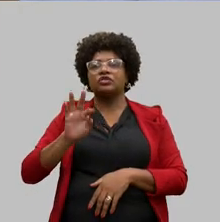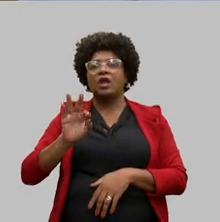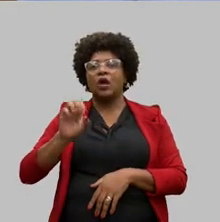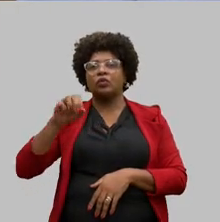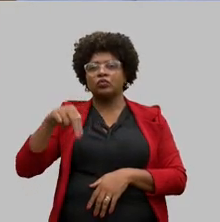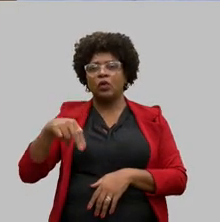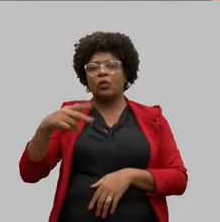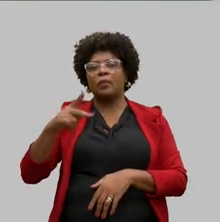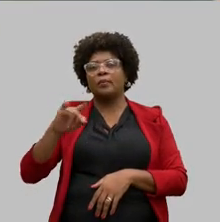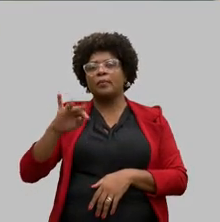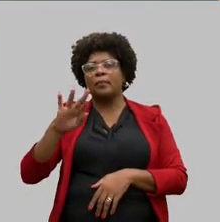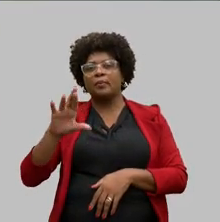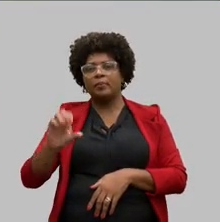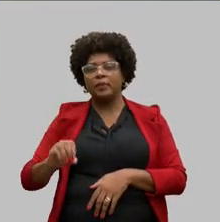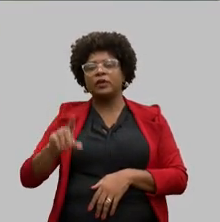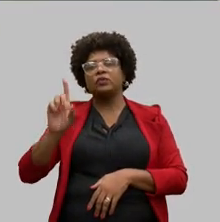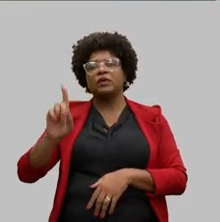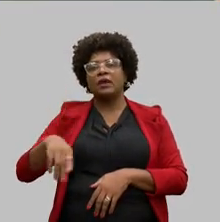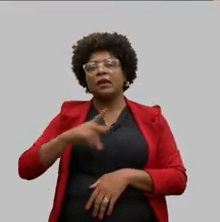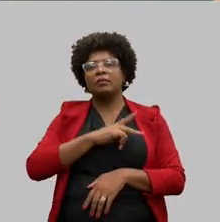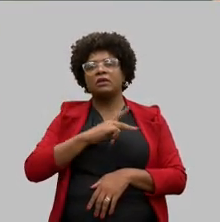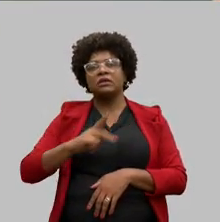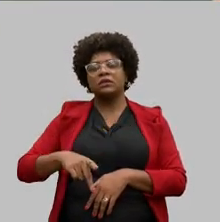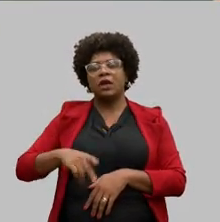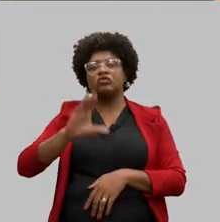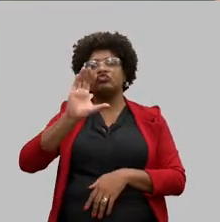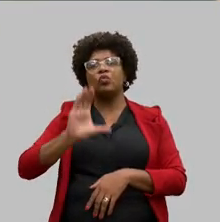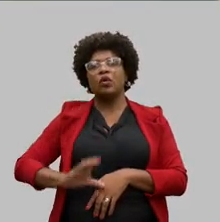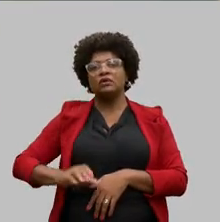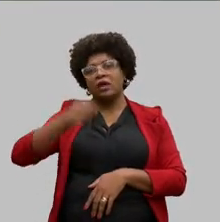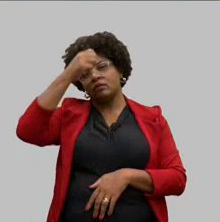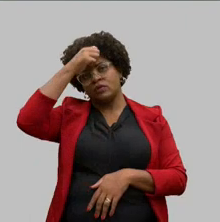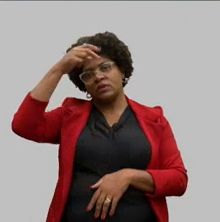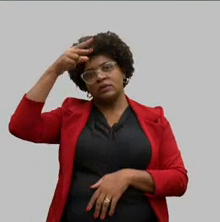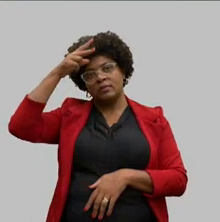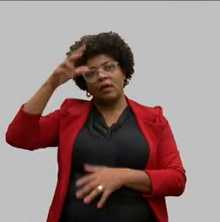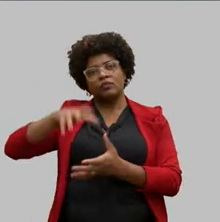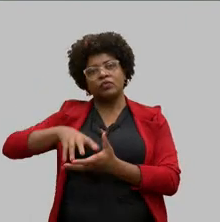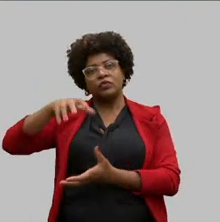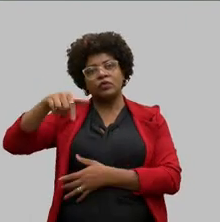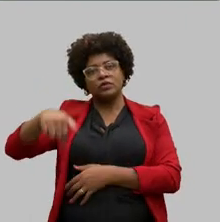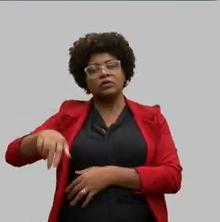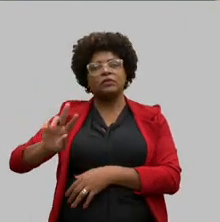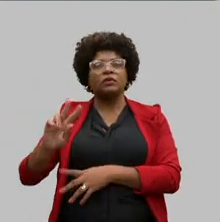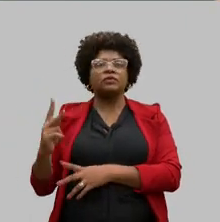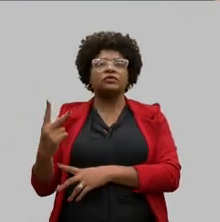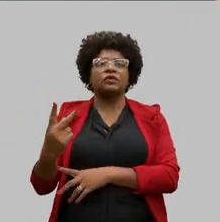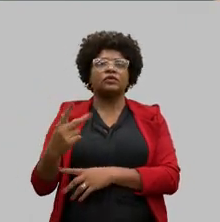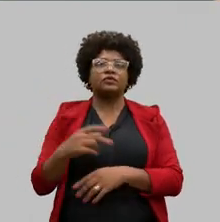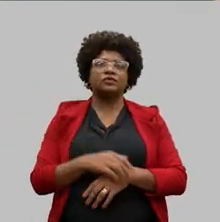Conselho Municipal do idosos de Belo Horizonte o senhor tem 5 minutos para suas considerações sor